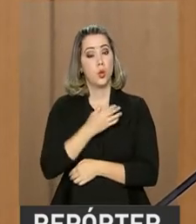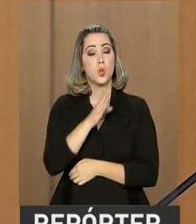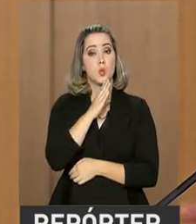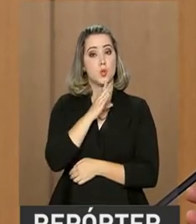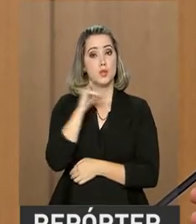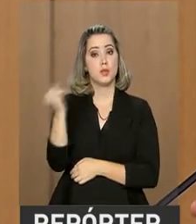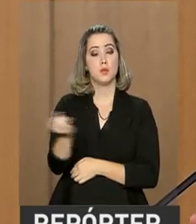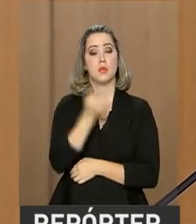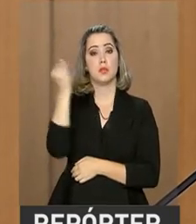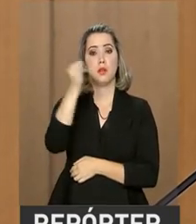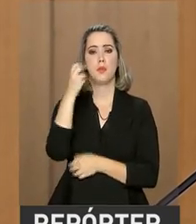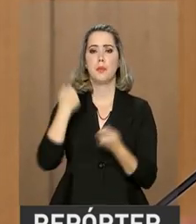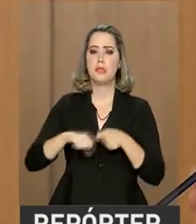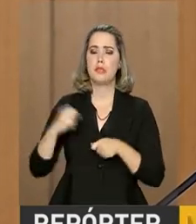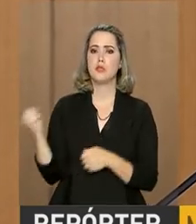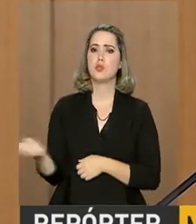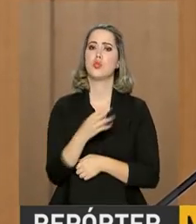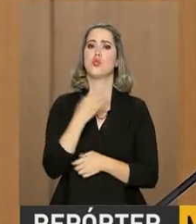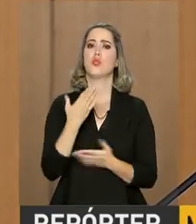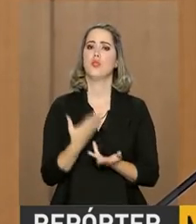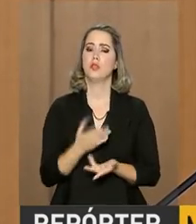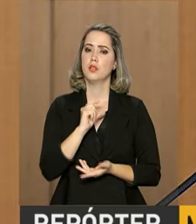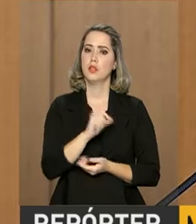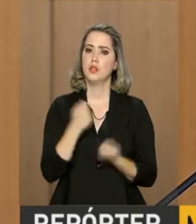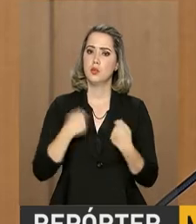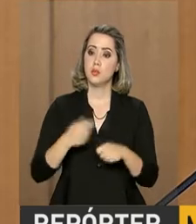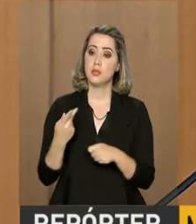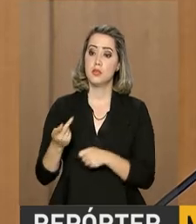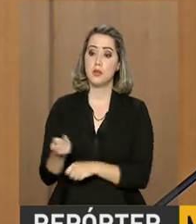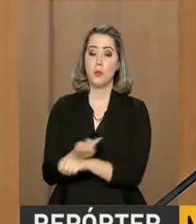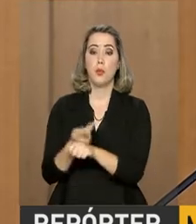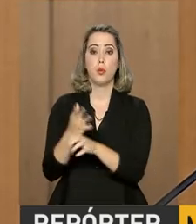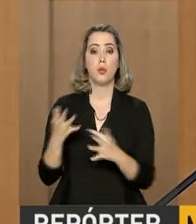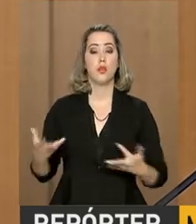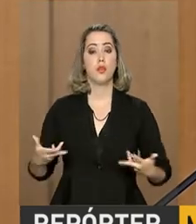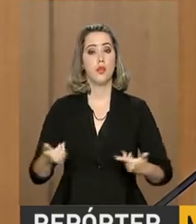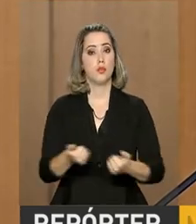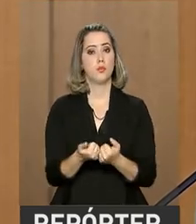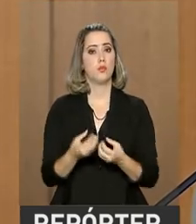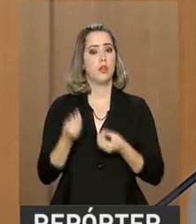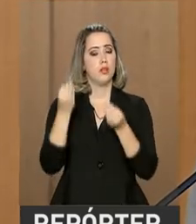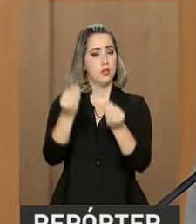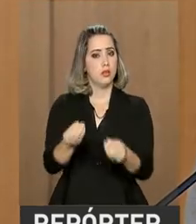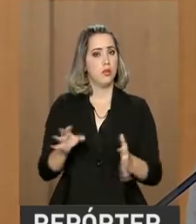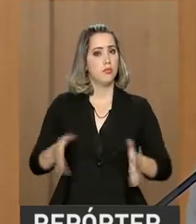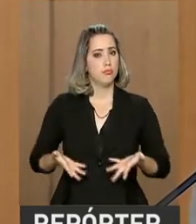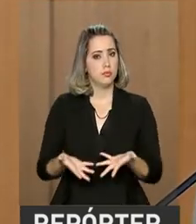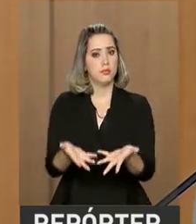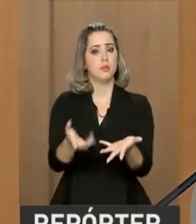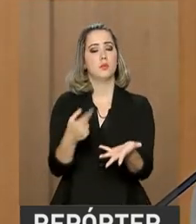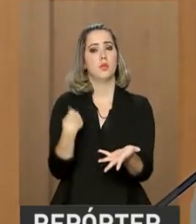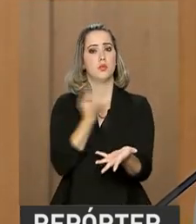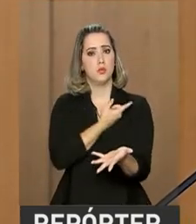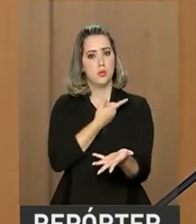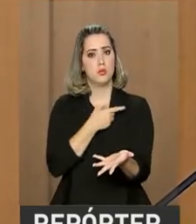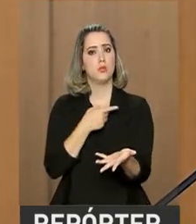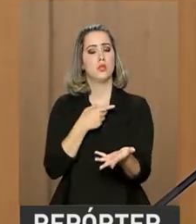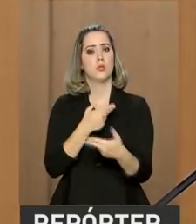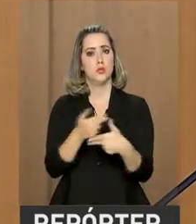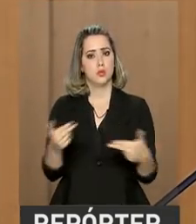precisa ser modernizado ele precisa buscar eficiência ele precisa garantir a produtividade dos nossos